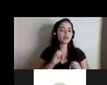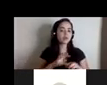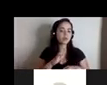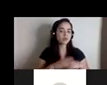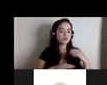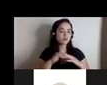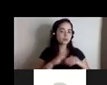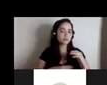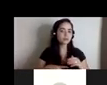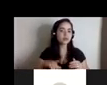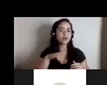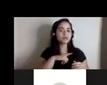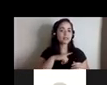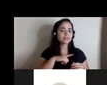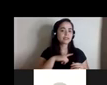ela tem